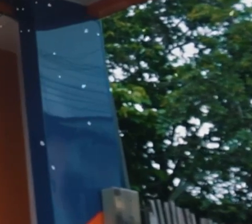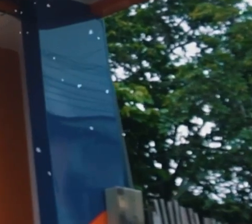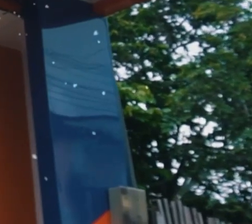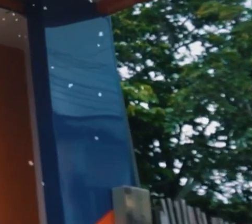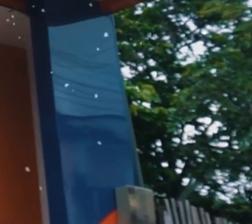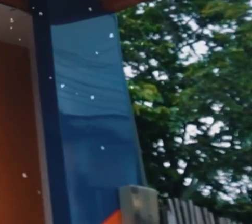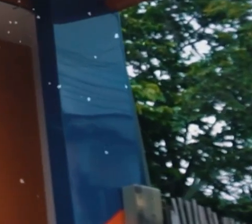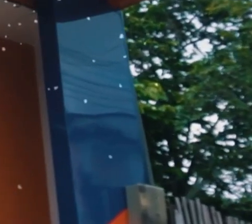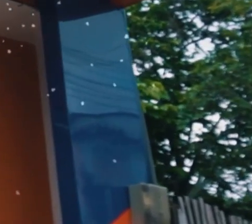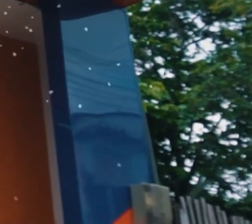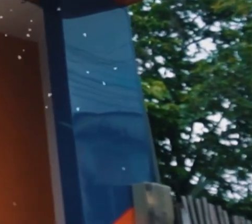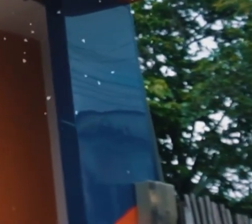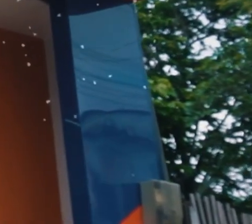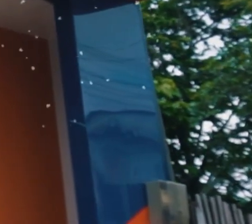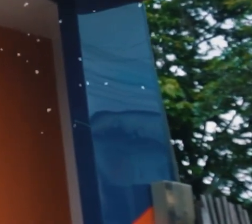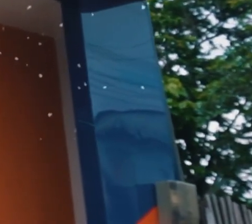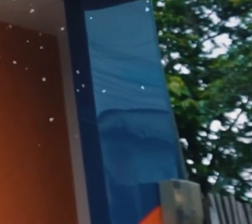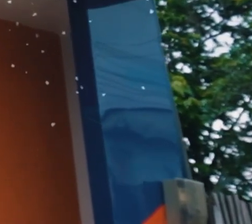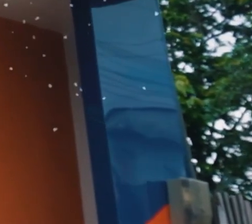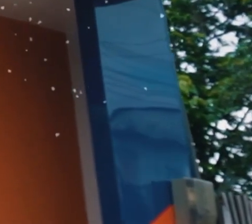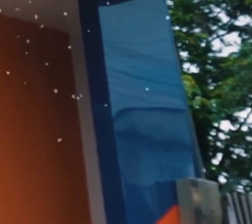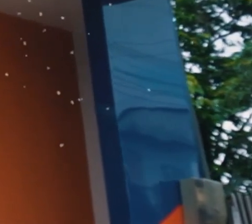paixão.